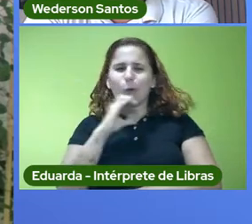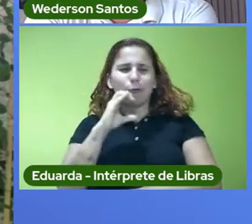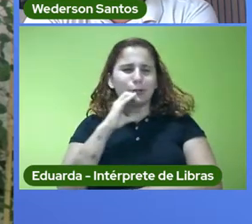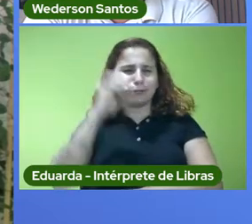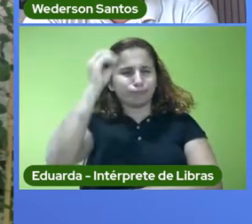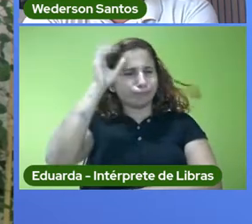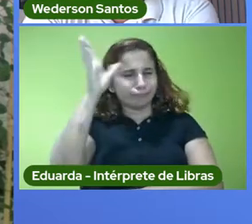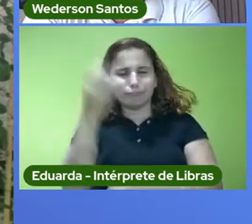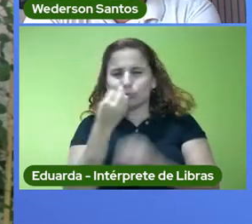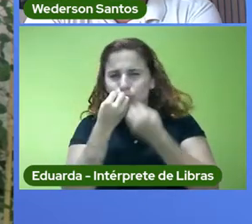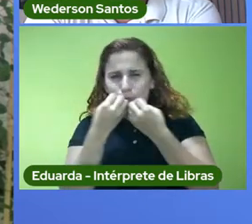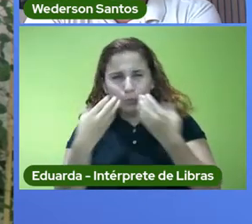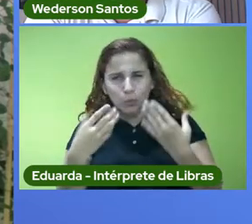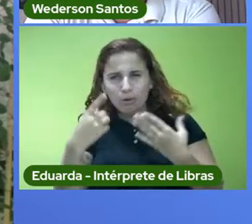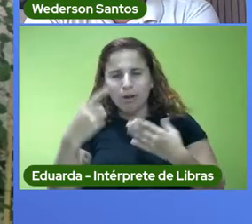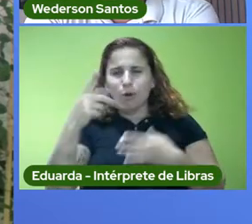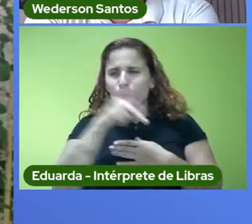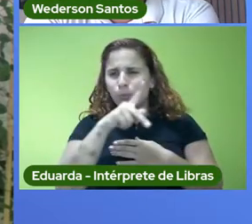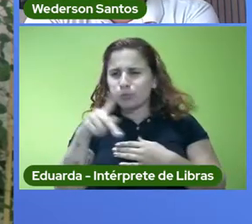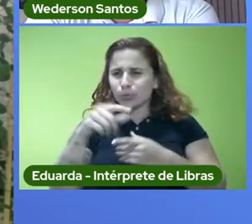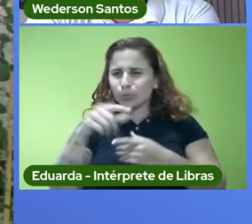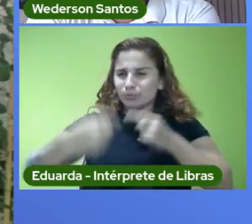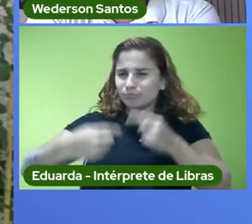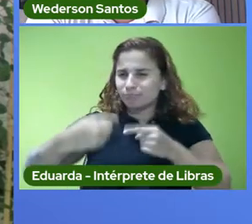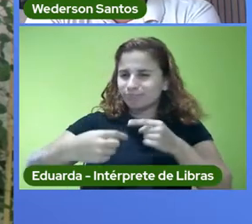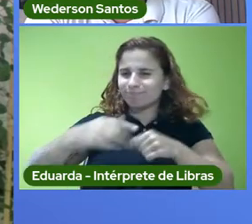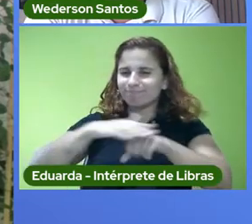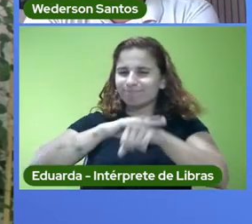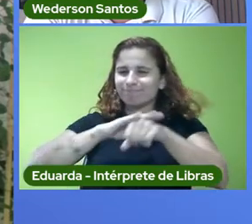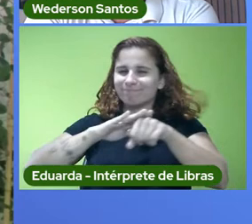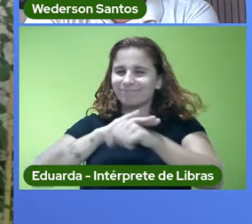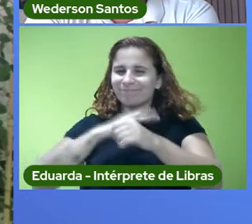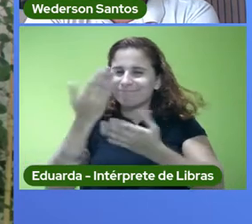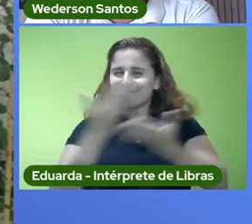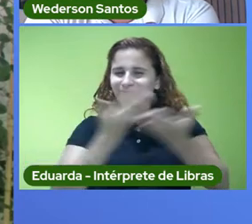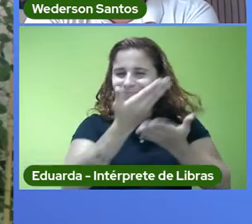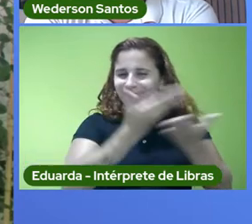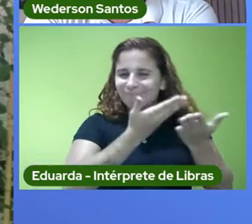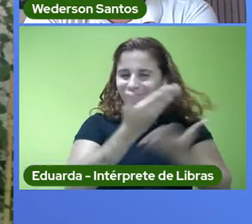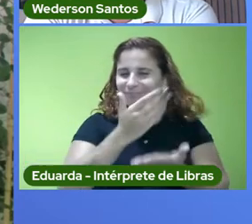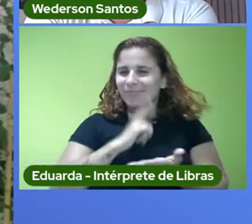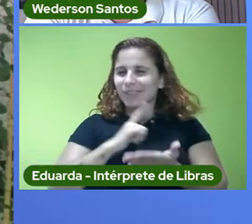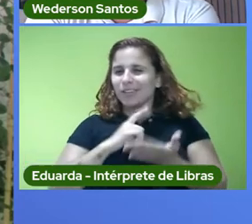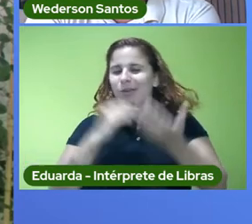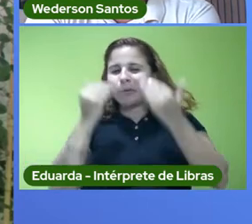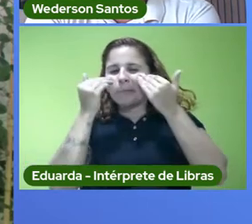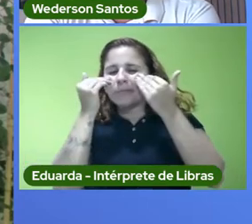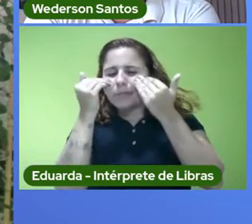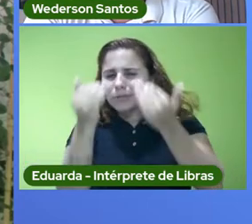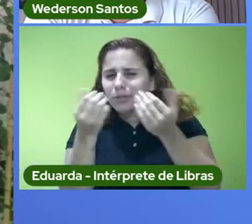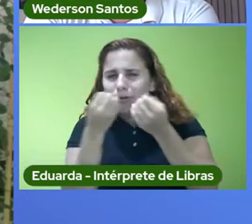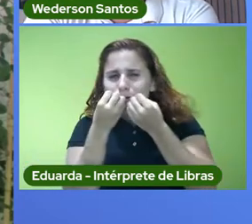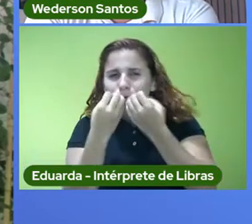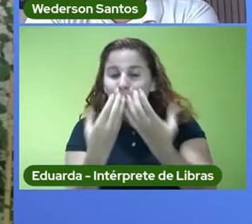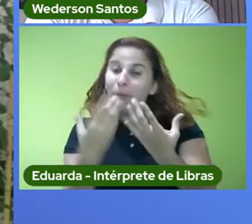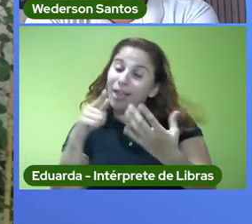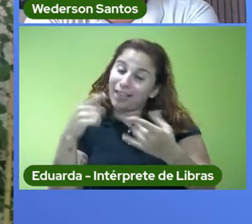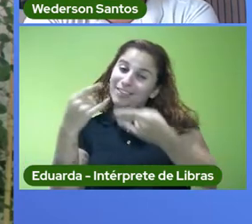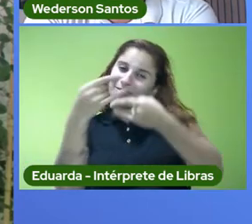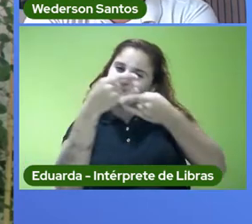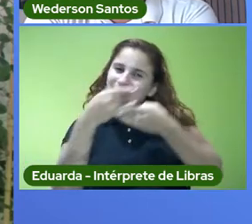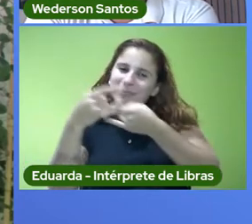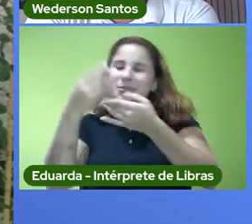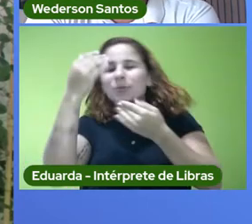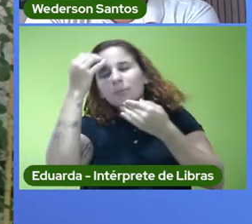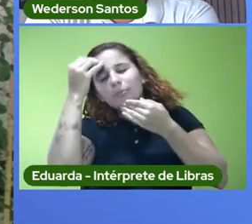como o senhor tem se apresentado nesse espaço, né? Um prazer virtualmente recebê-lo, espero que nós tenhamos a